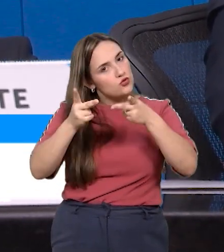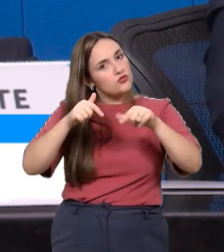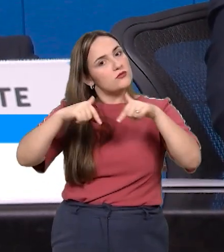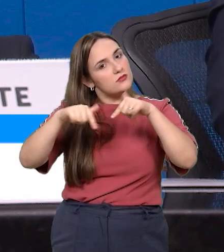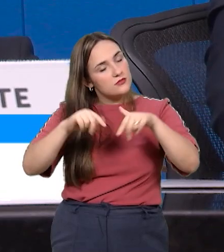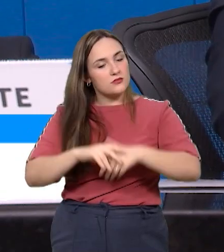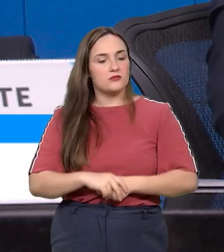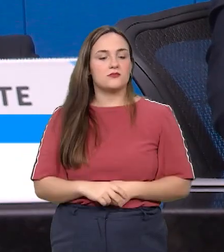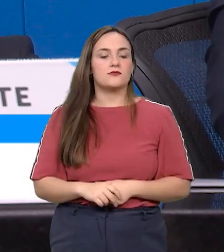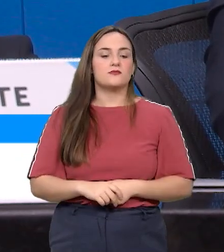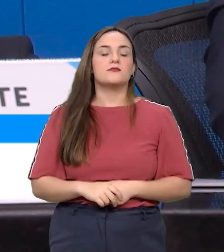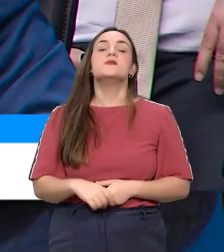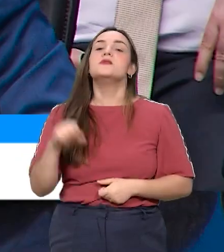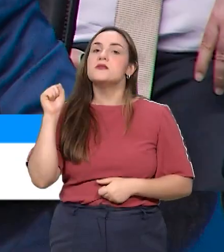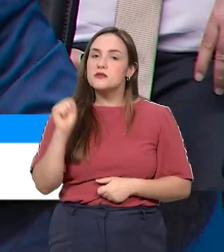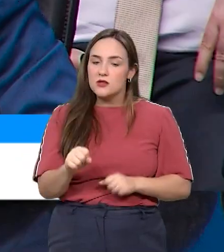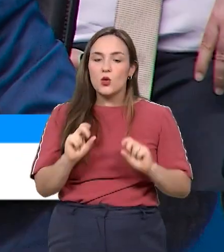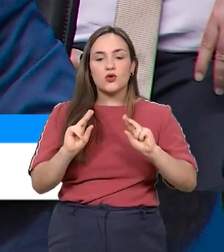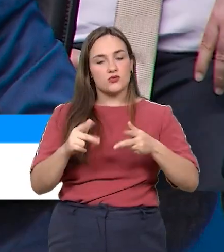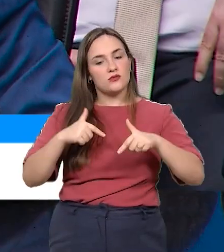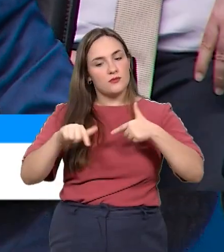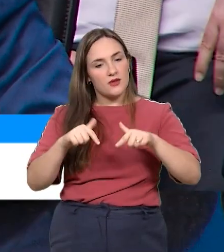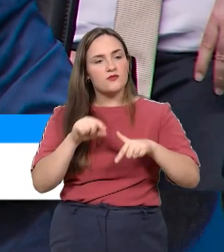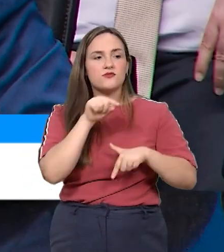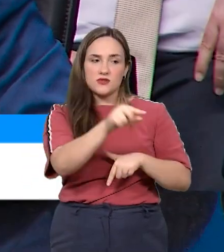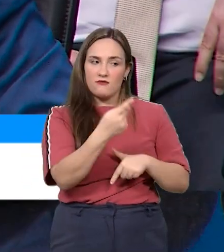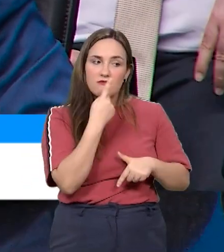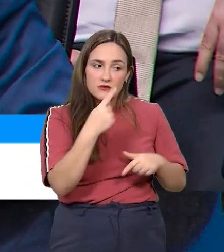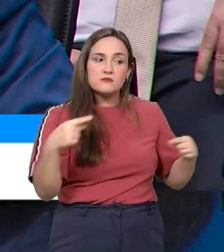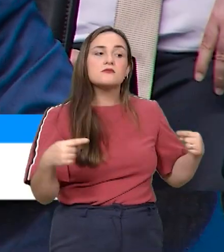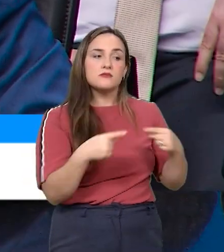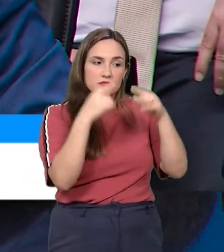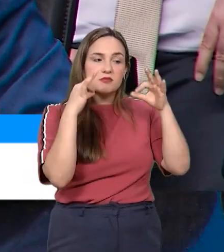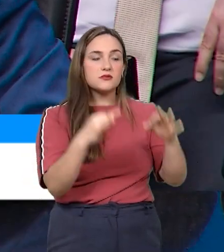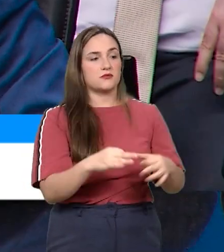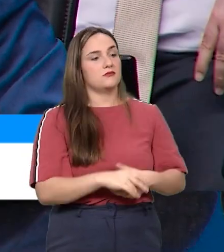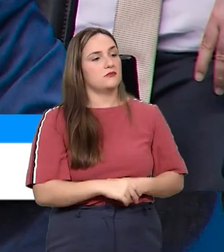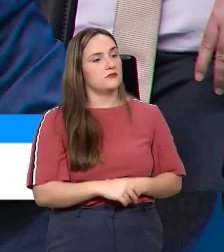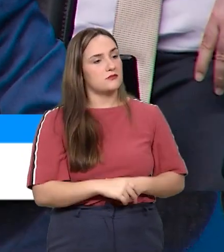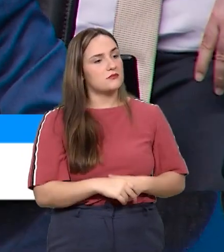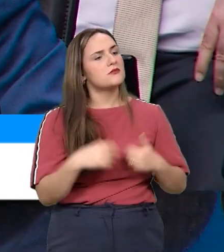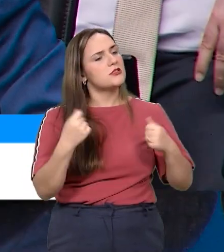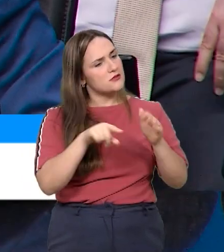assunto continua. Continua o trabalho, é importante essa fala